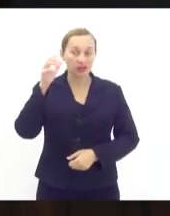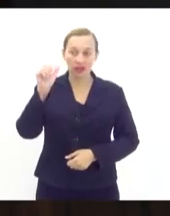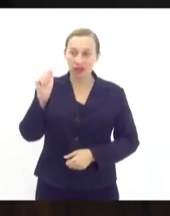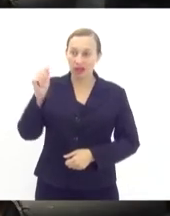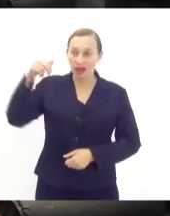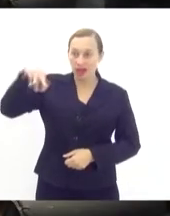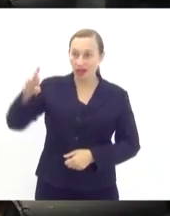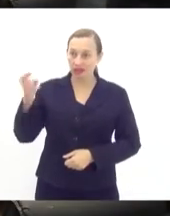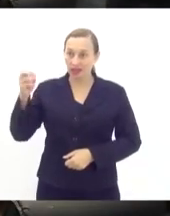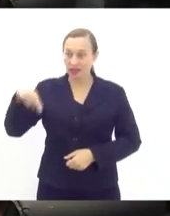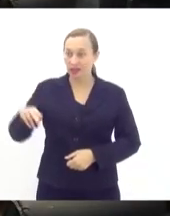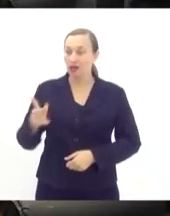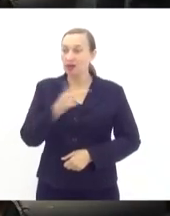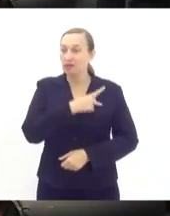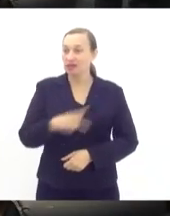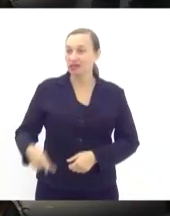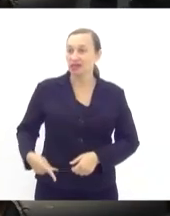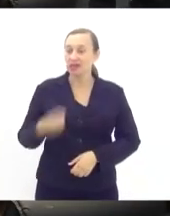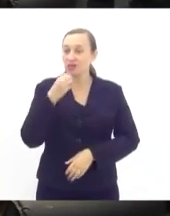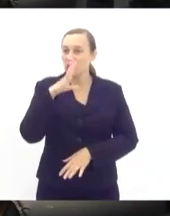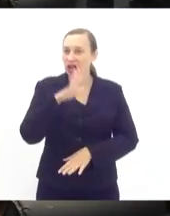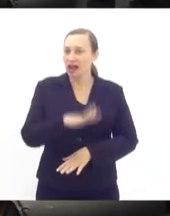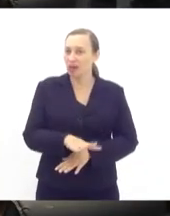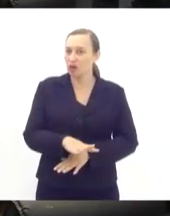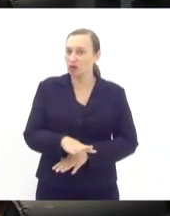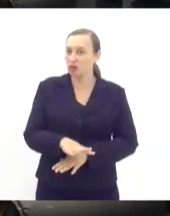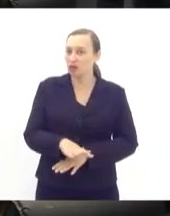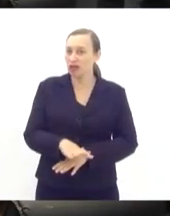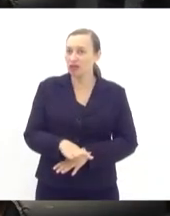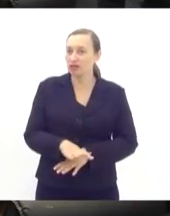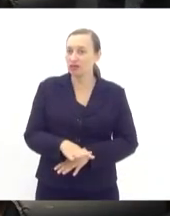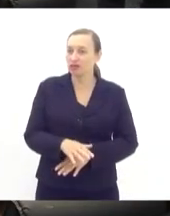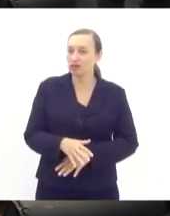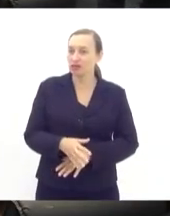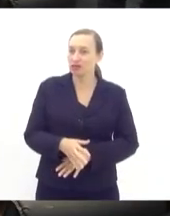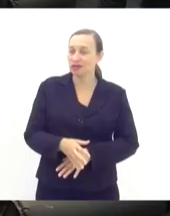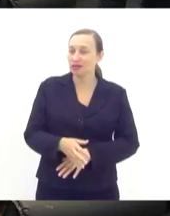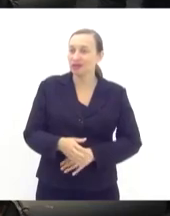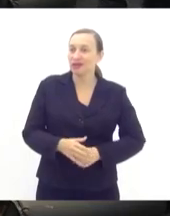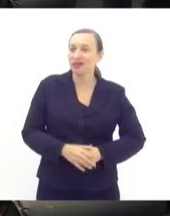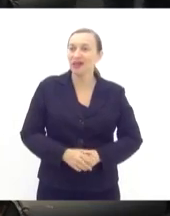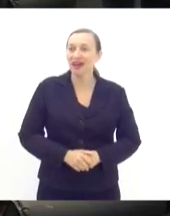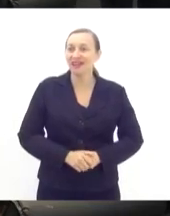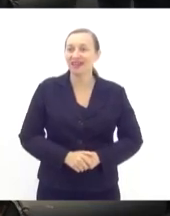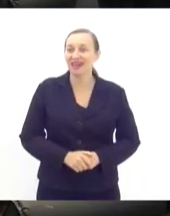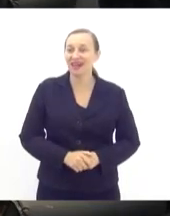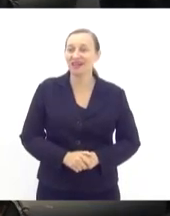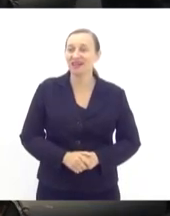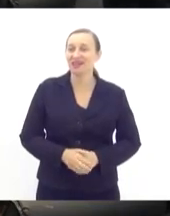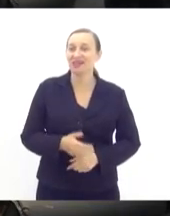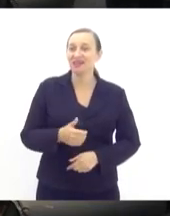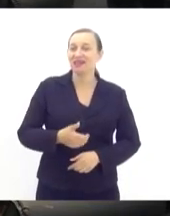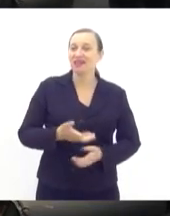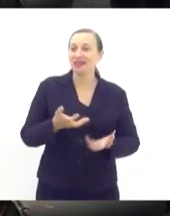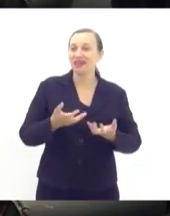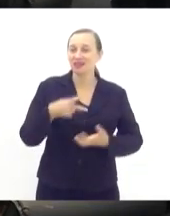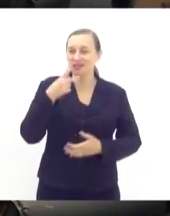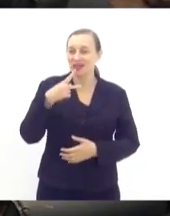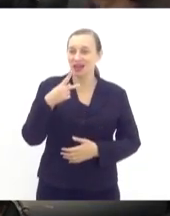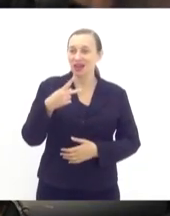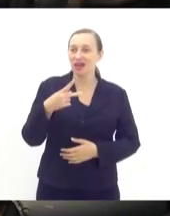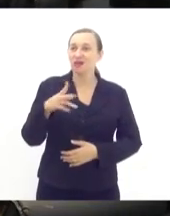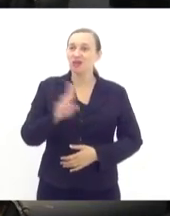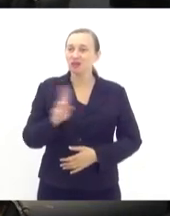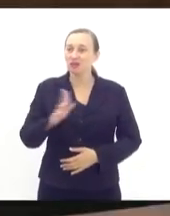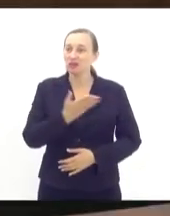Presidente Boa tarde primeiro eu quero aqui mencionar o nome do nosso amigo a